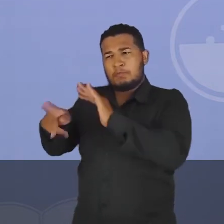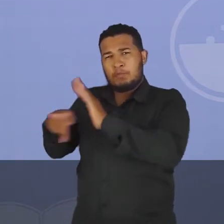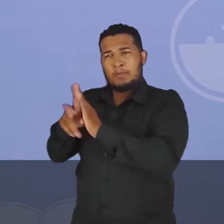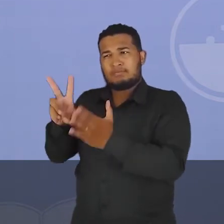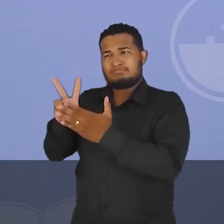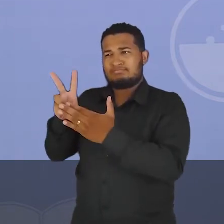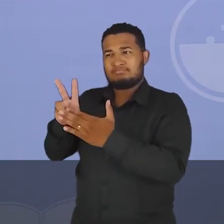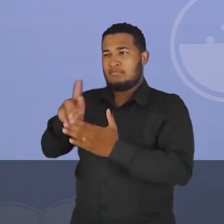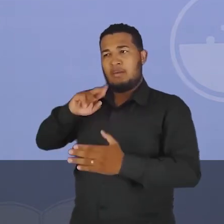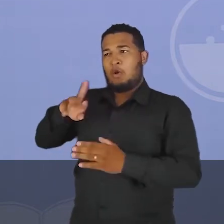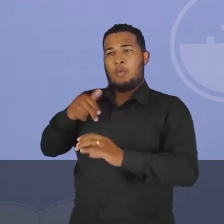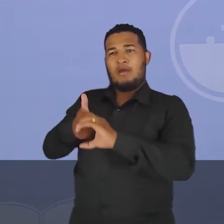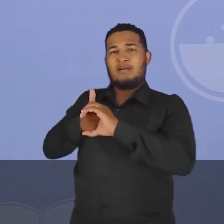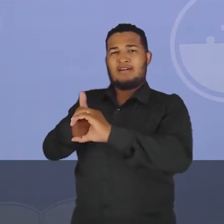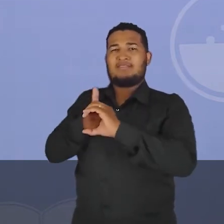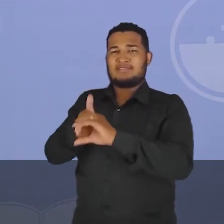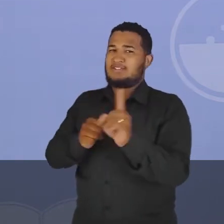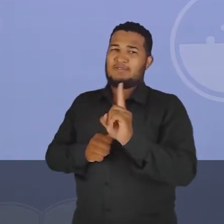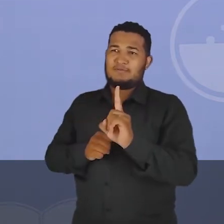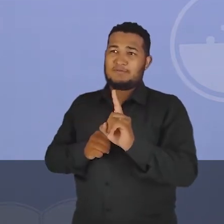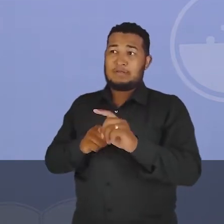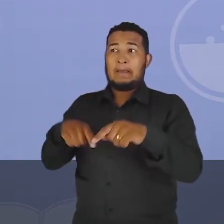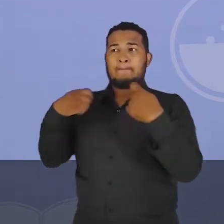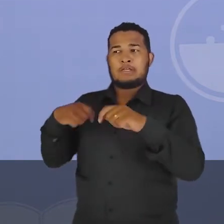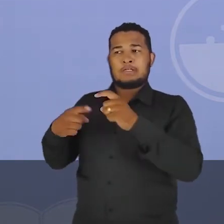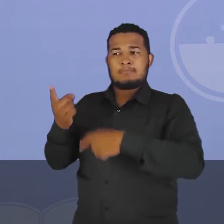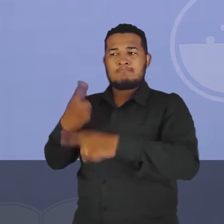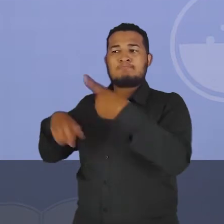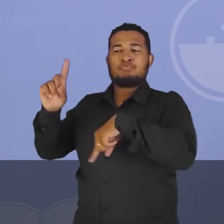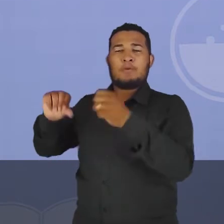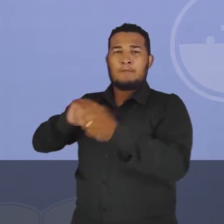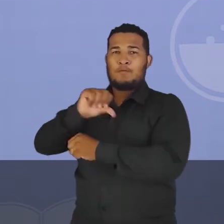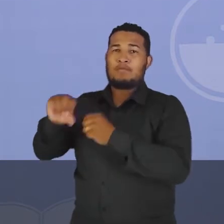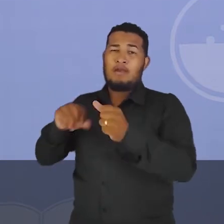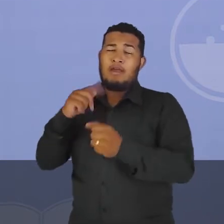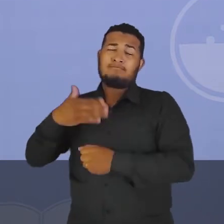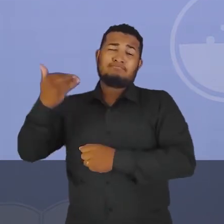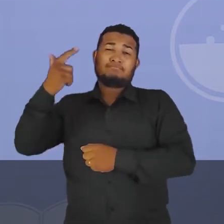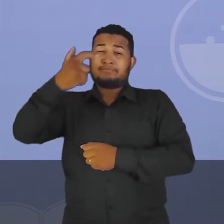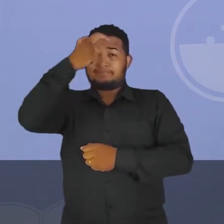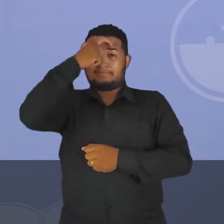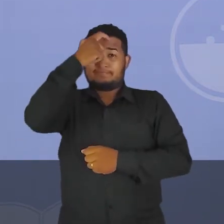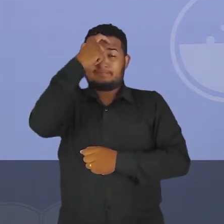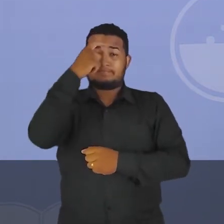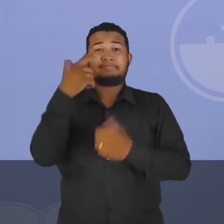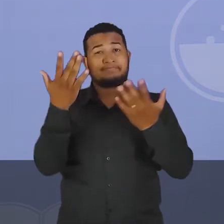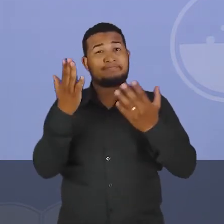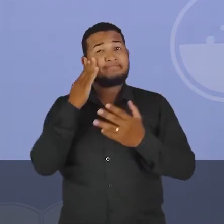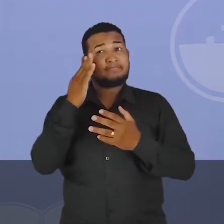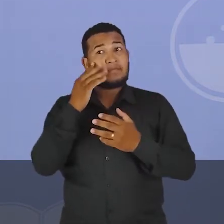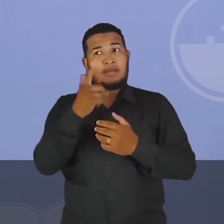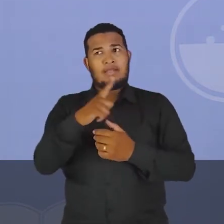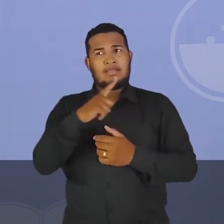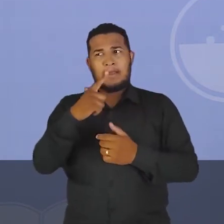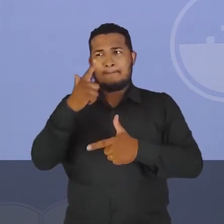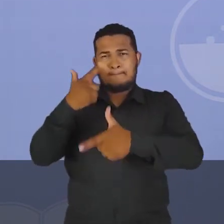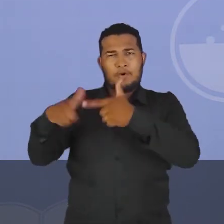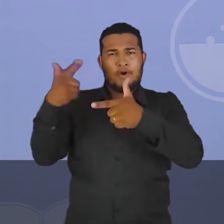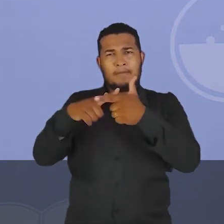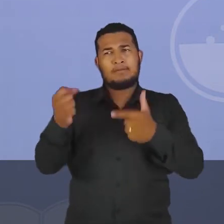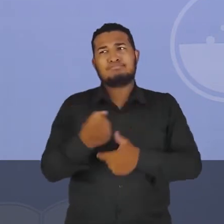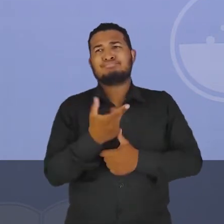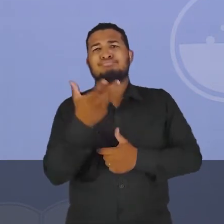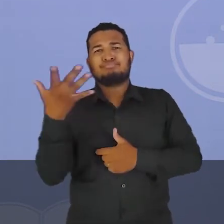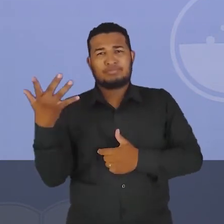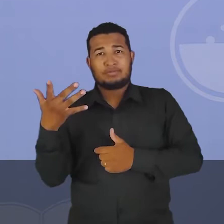não eram cristãs e por isso eles precisavam de uma renovação. Era um pouco a ideia dos jesuítas. Obviamente que eles enfrentaram muitos problemas e